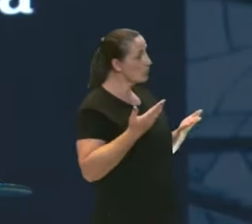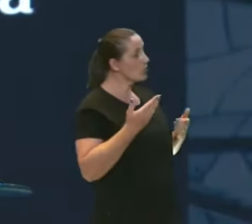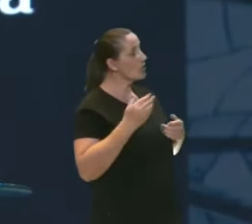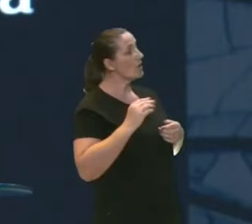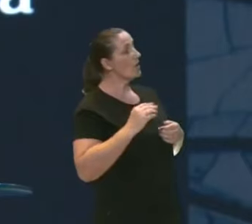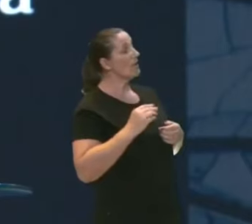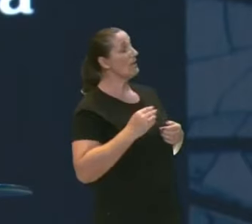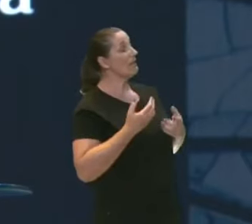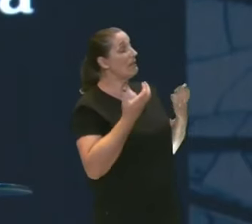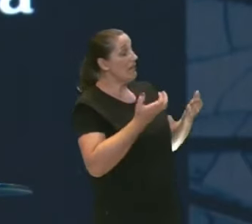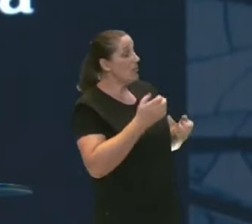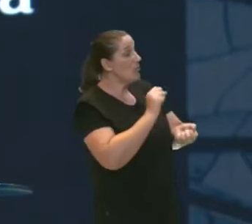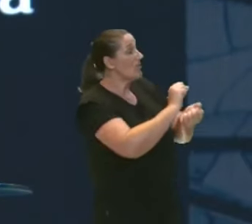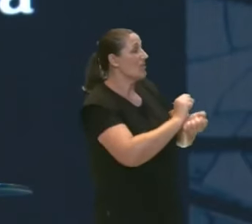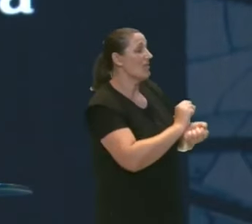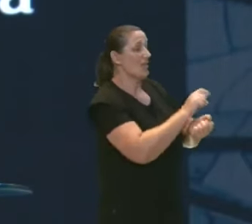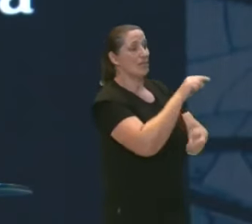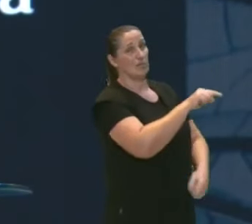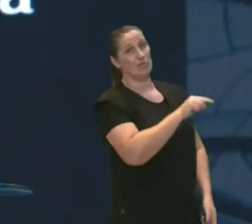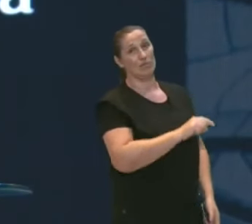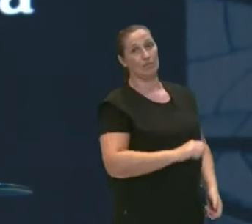coisas importantes para nós.